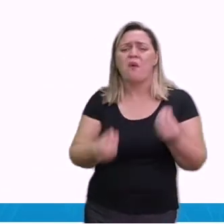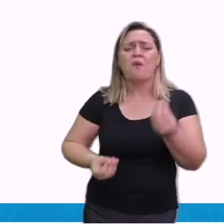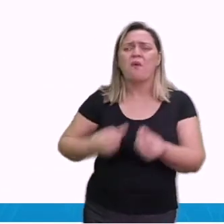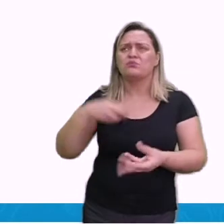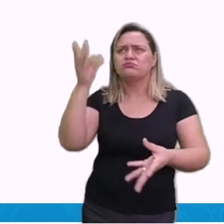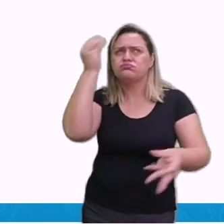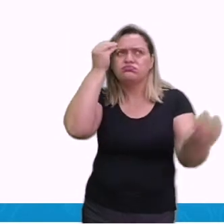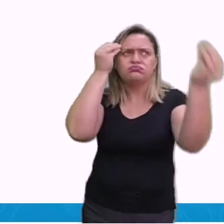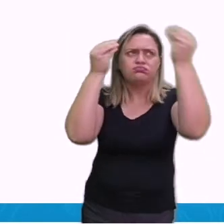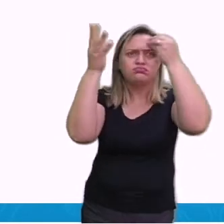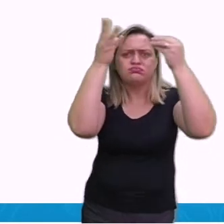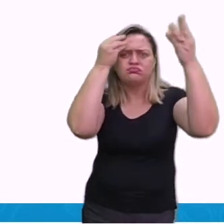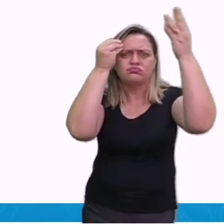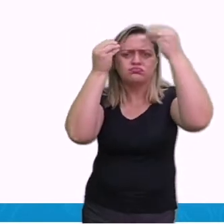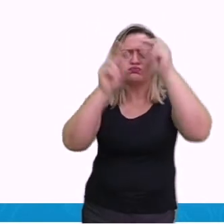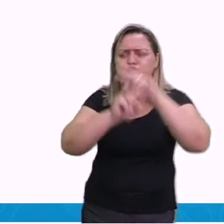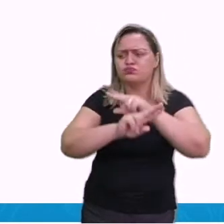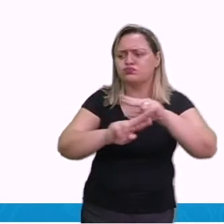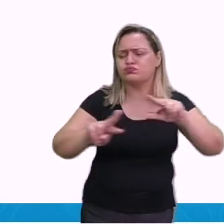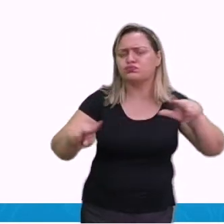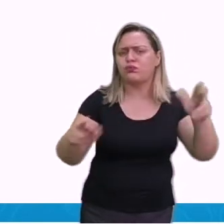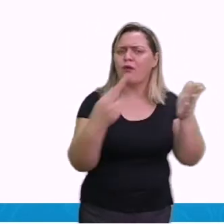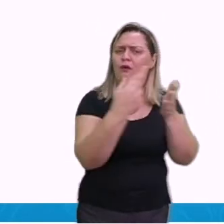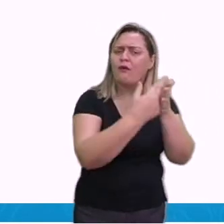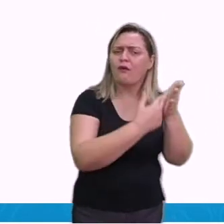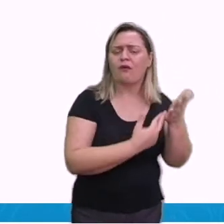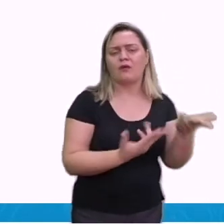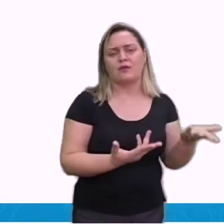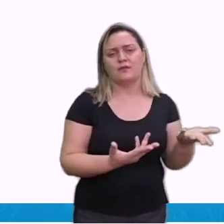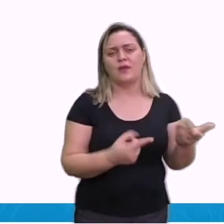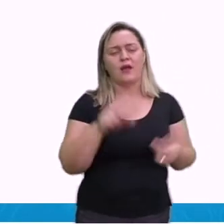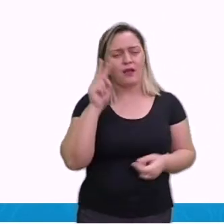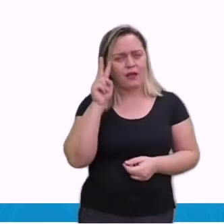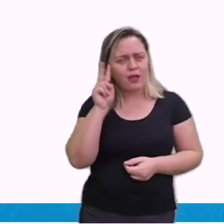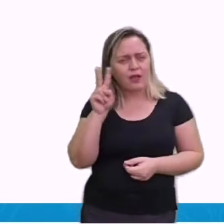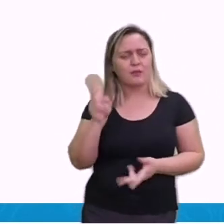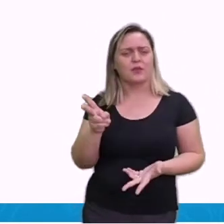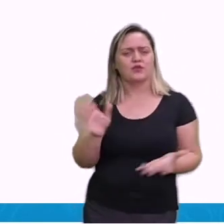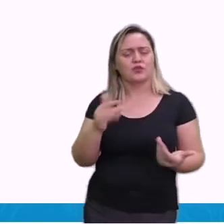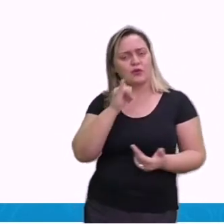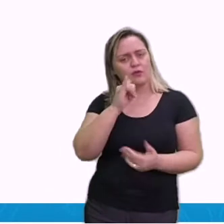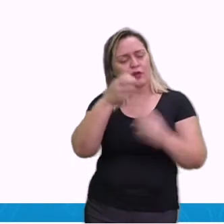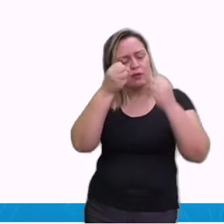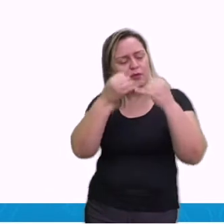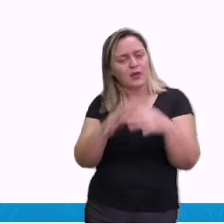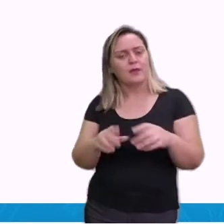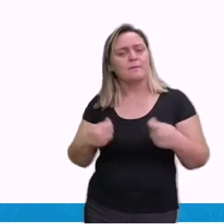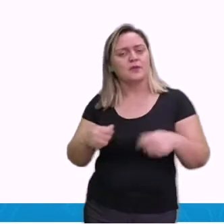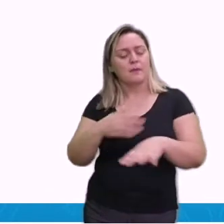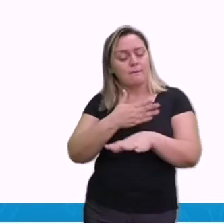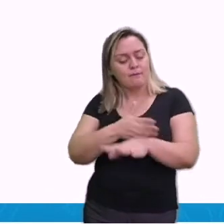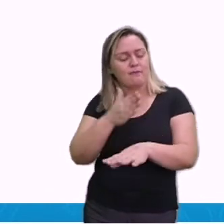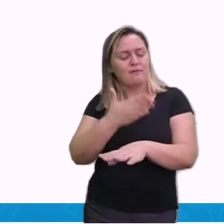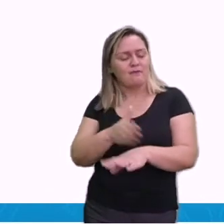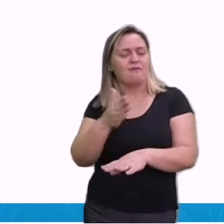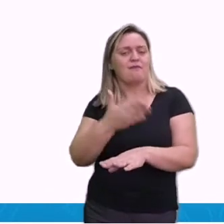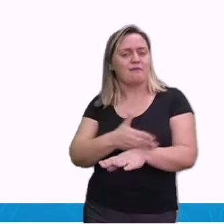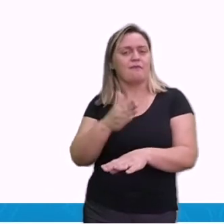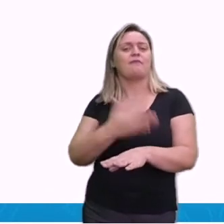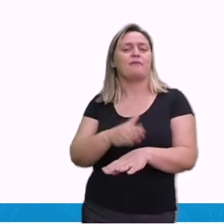essas regras. Lembra que eu disse que é preciso praticar? Então, quando a palavra aparecer para você, por